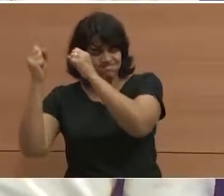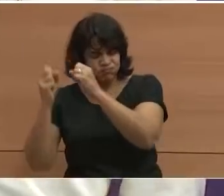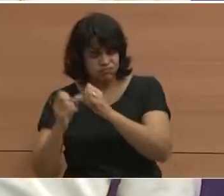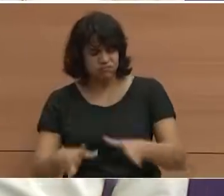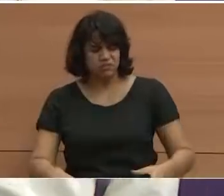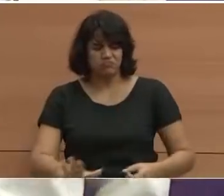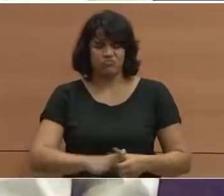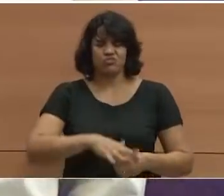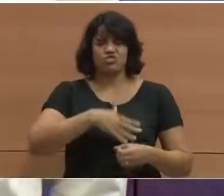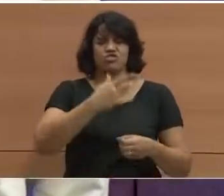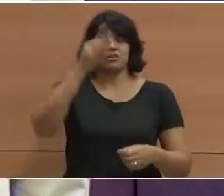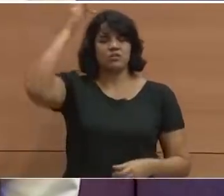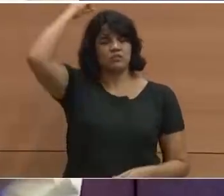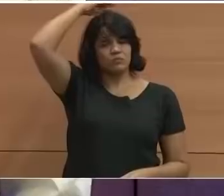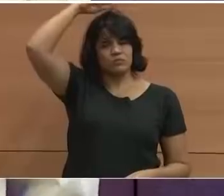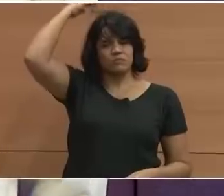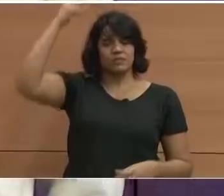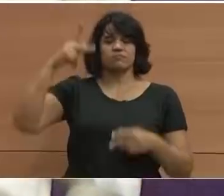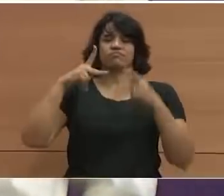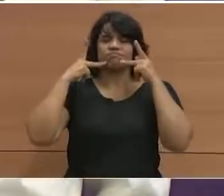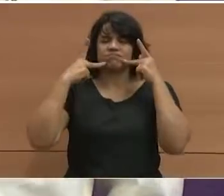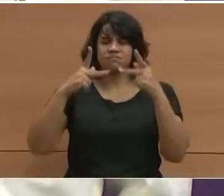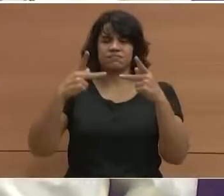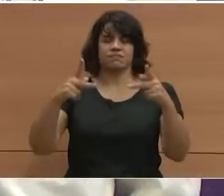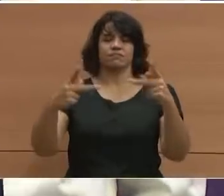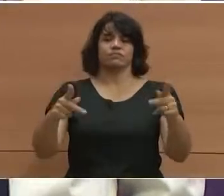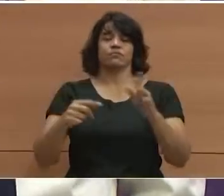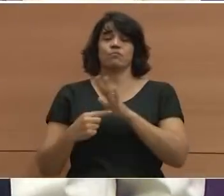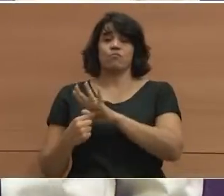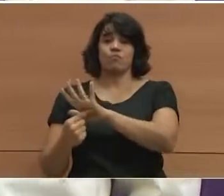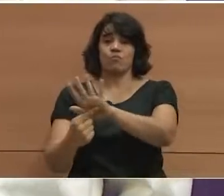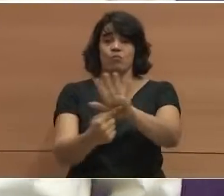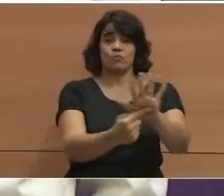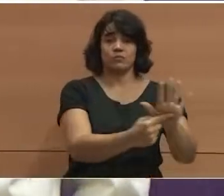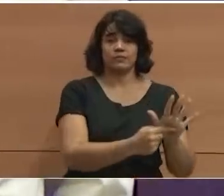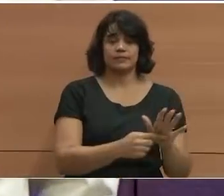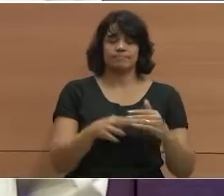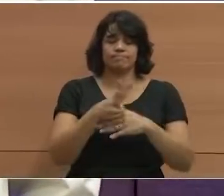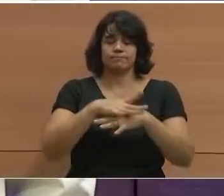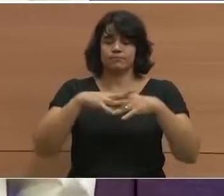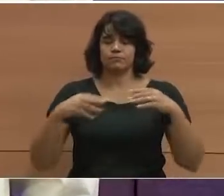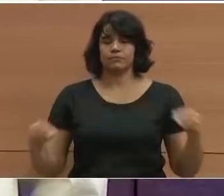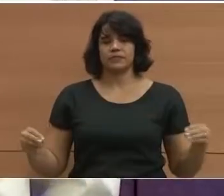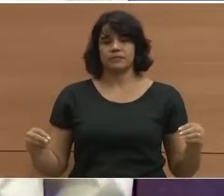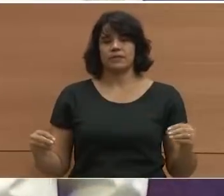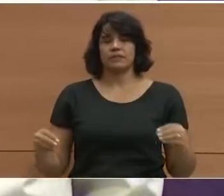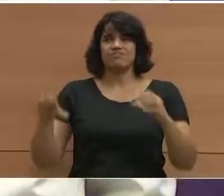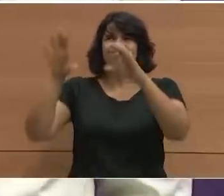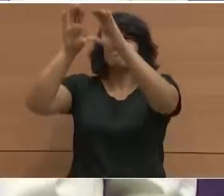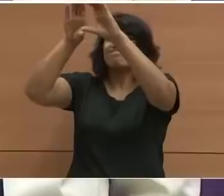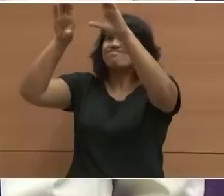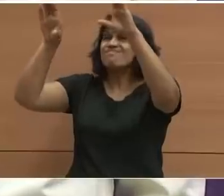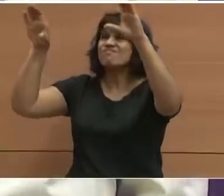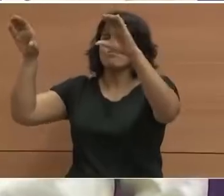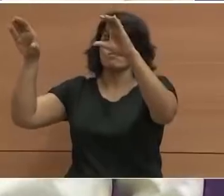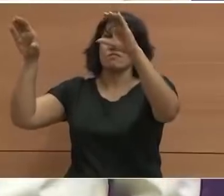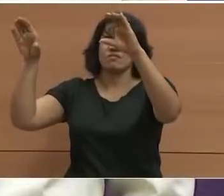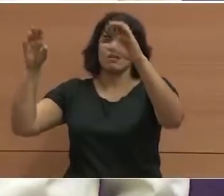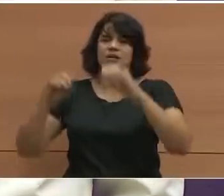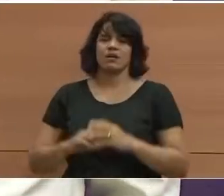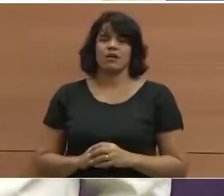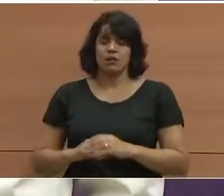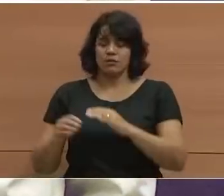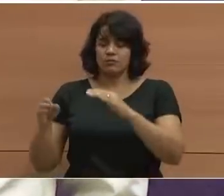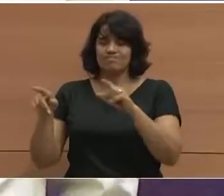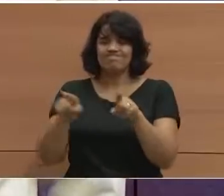e profetizarão. Mostrarei prodígios em cima do céu, sinais embaixo da terra,